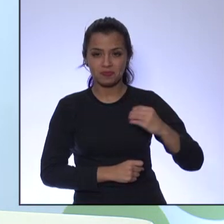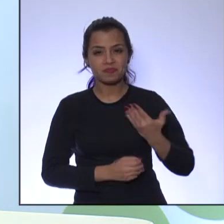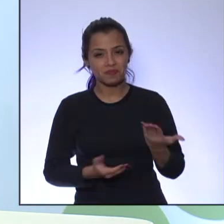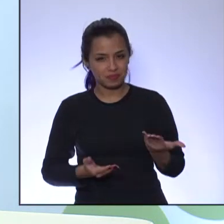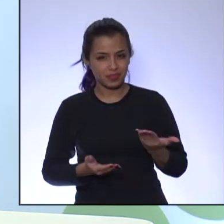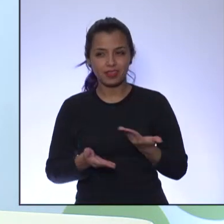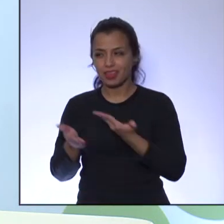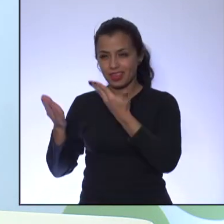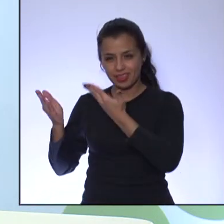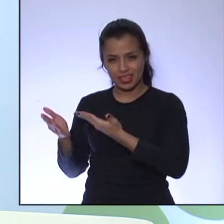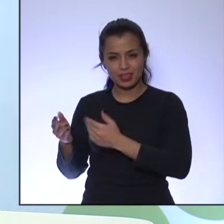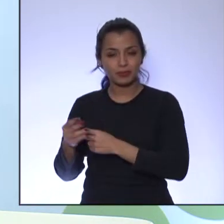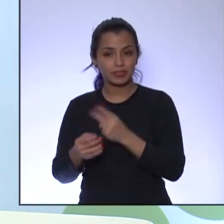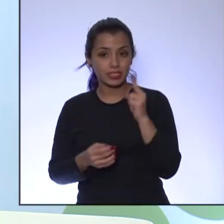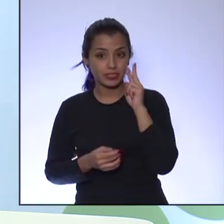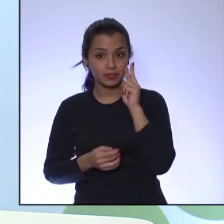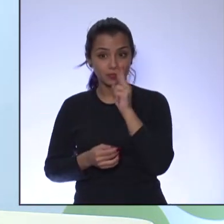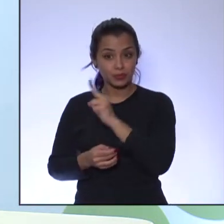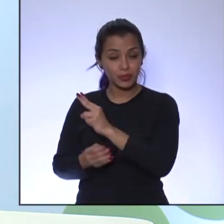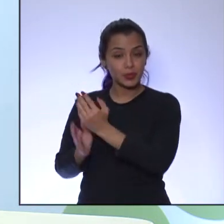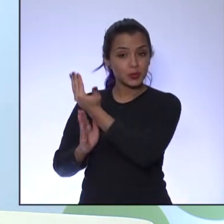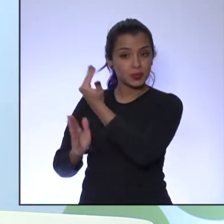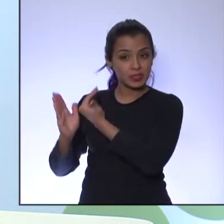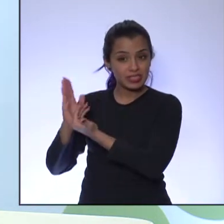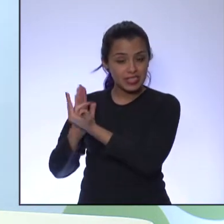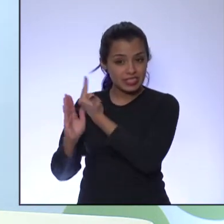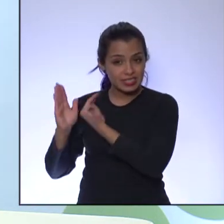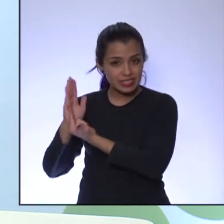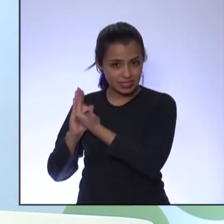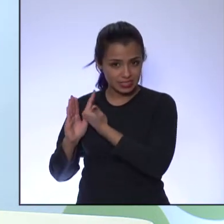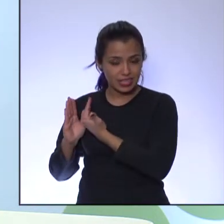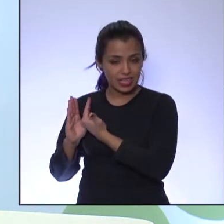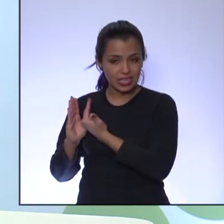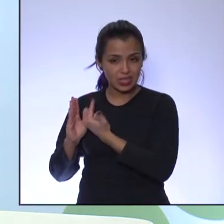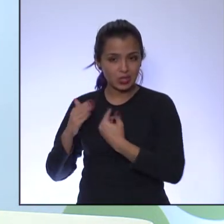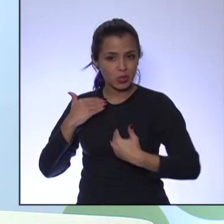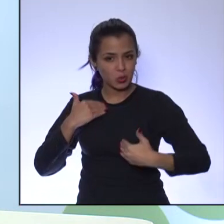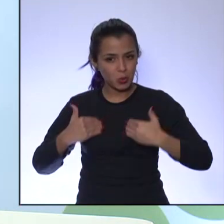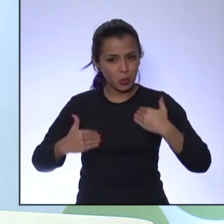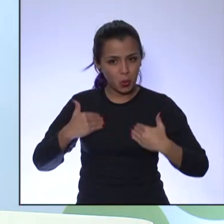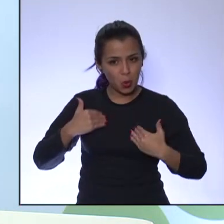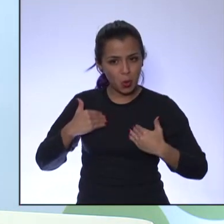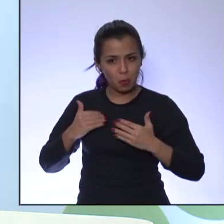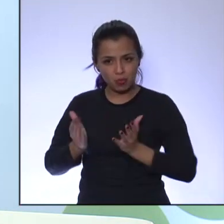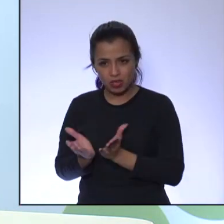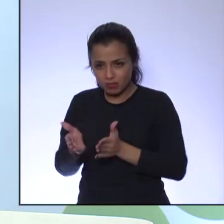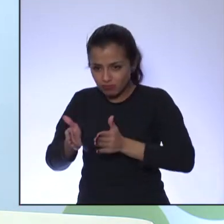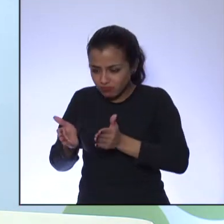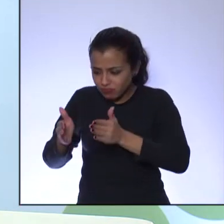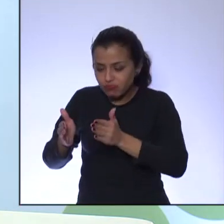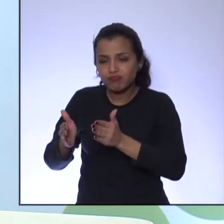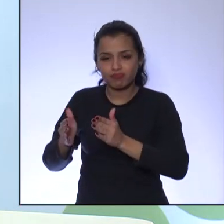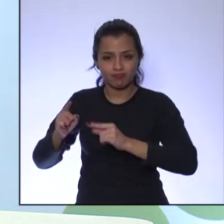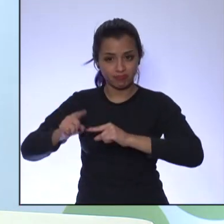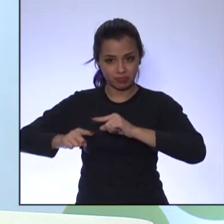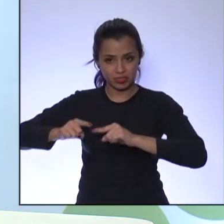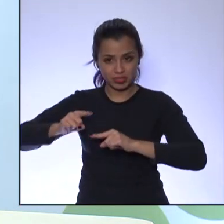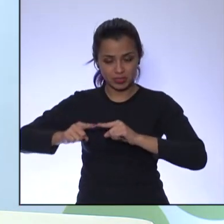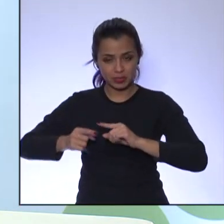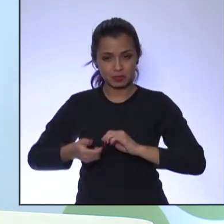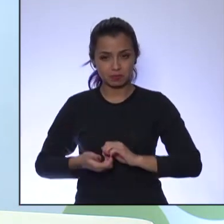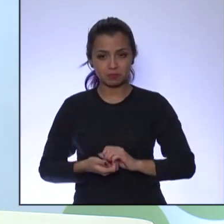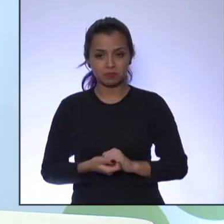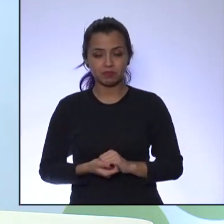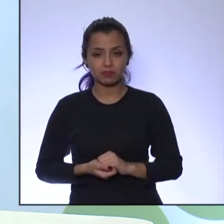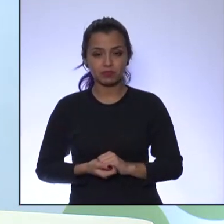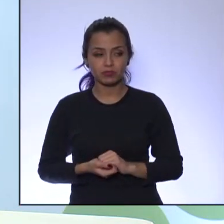pinturas do corpo, né, inclusive até as suas ferramentas. E outra